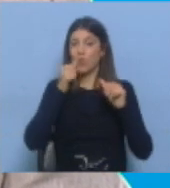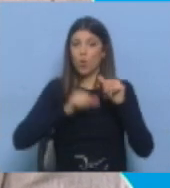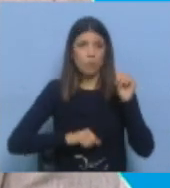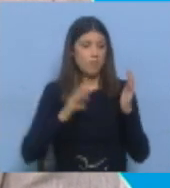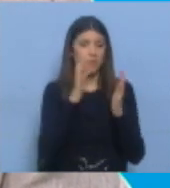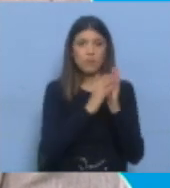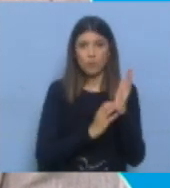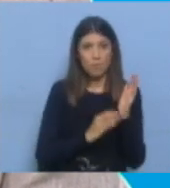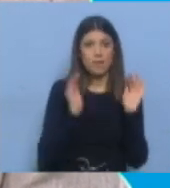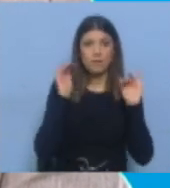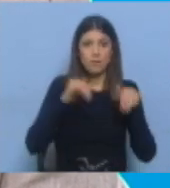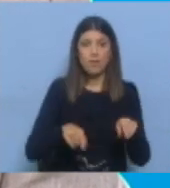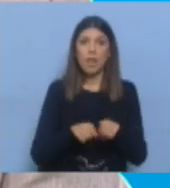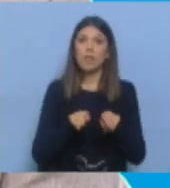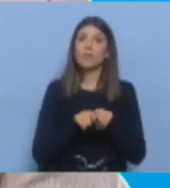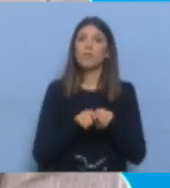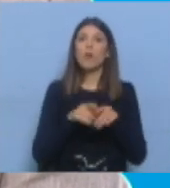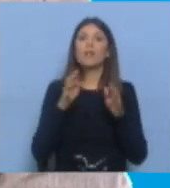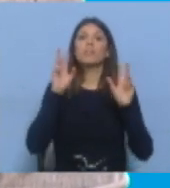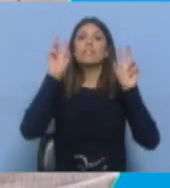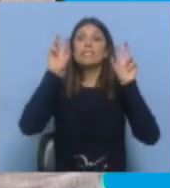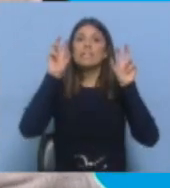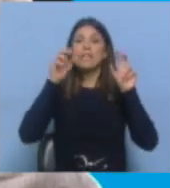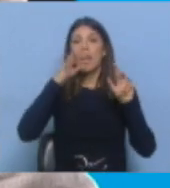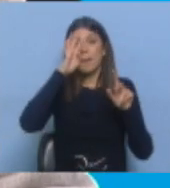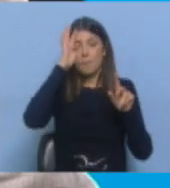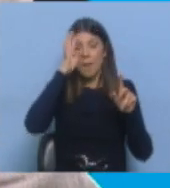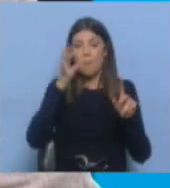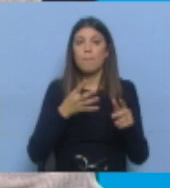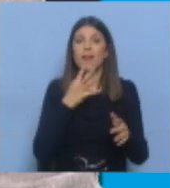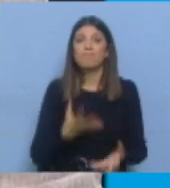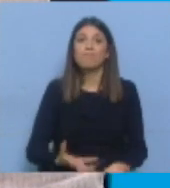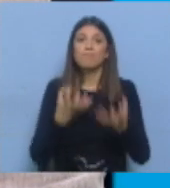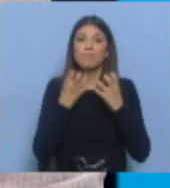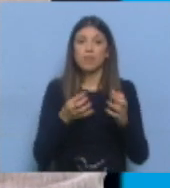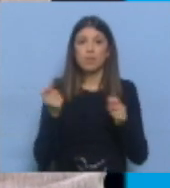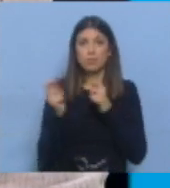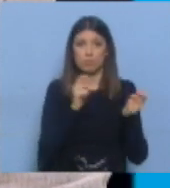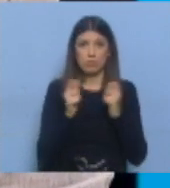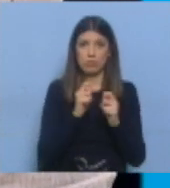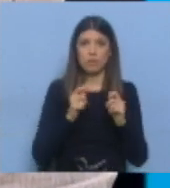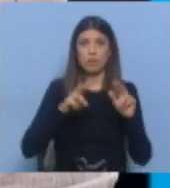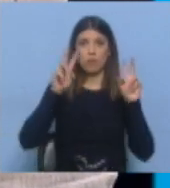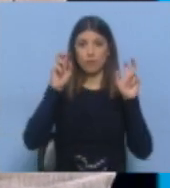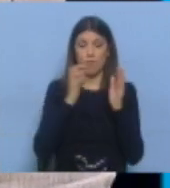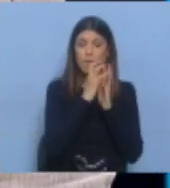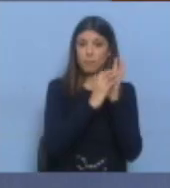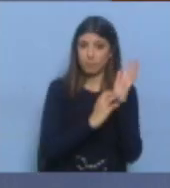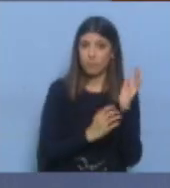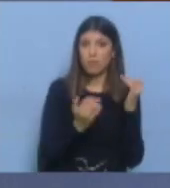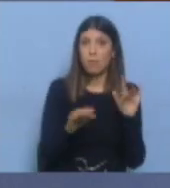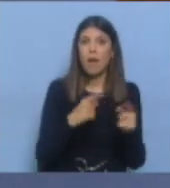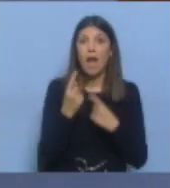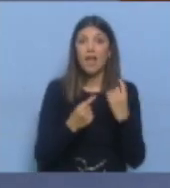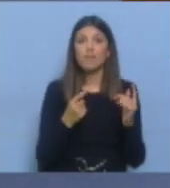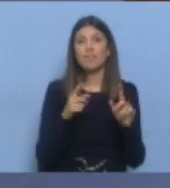atenção do Papa nos temas que ele quer que sejam debatidos, que porém não são os temas que foram debatidos no documento final. Mas nesse documento eu também acho que o Papa mostra